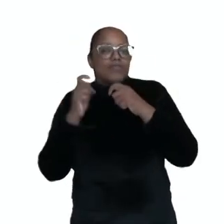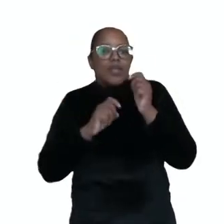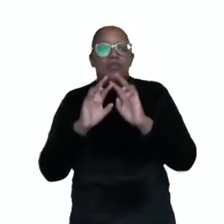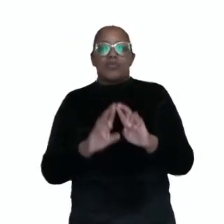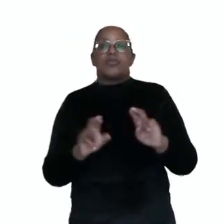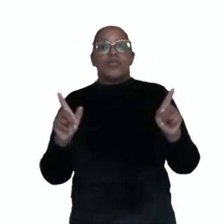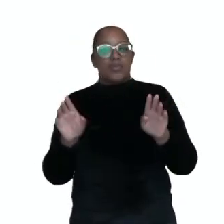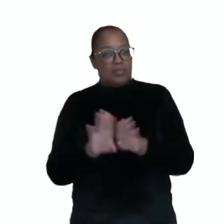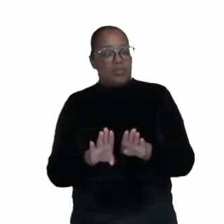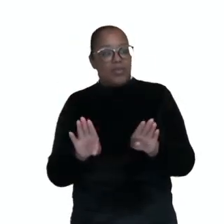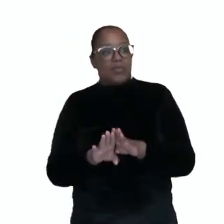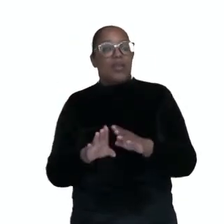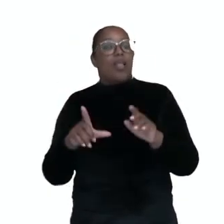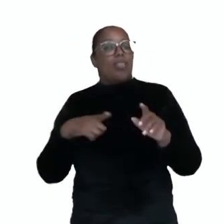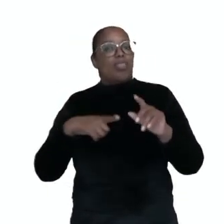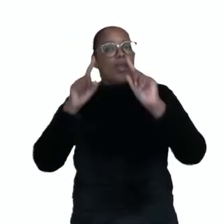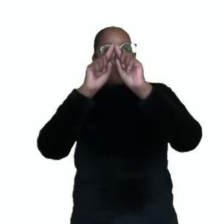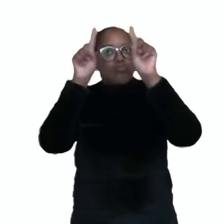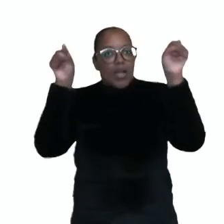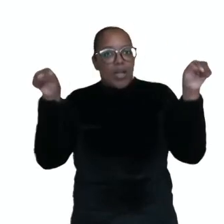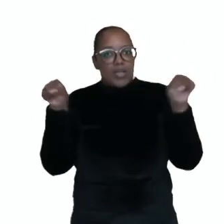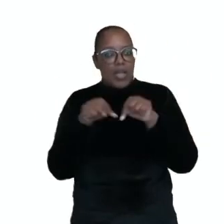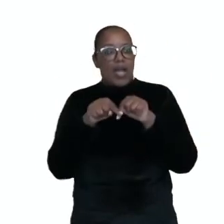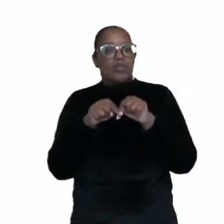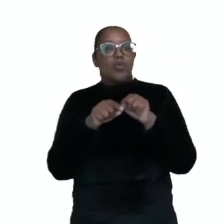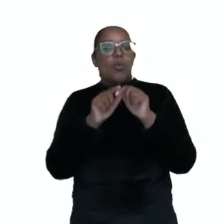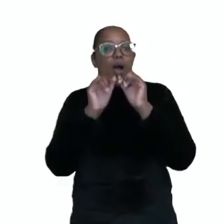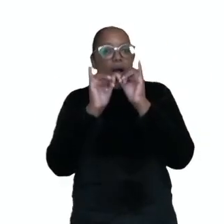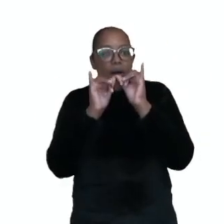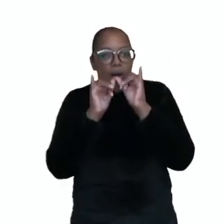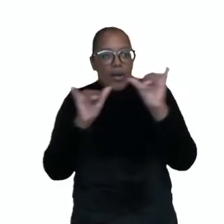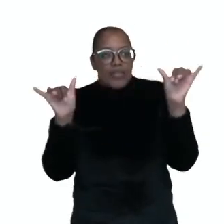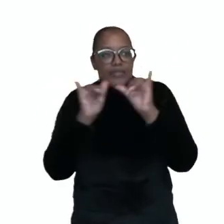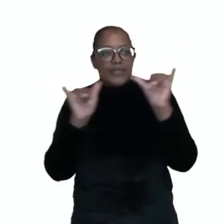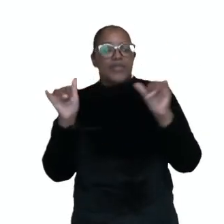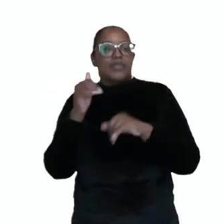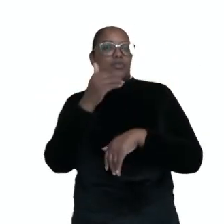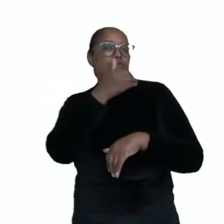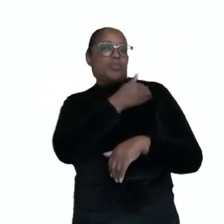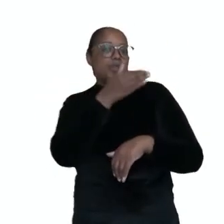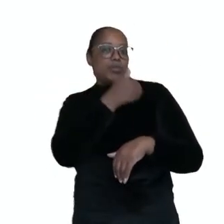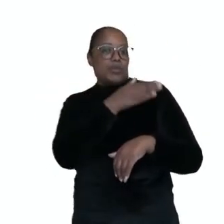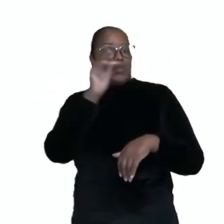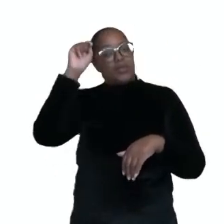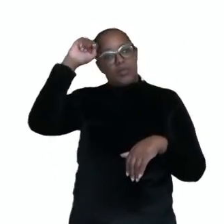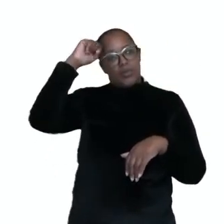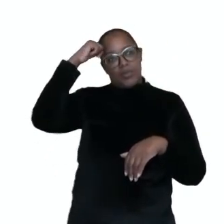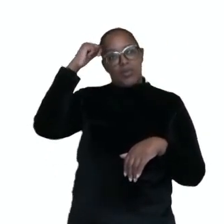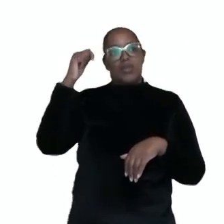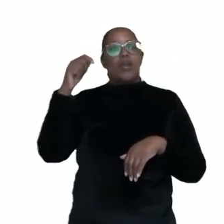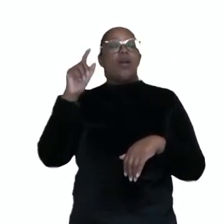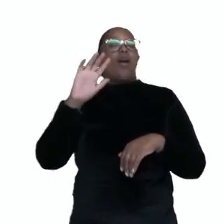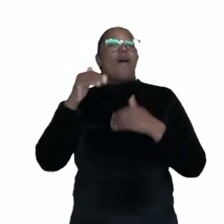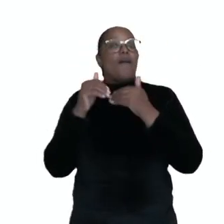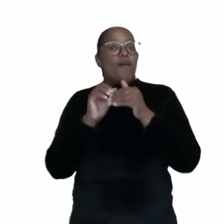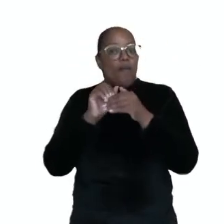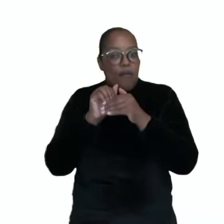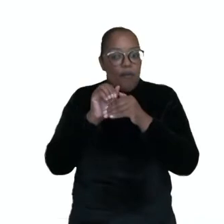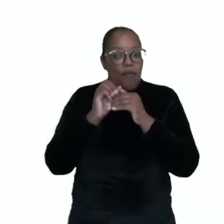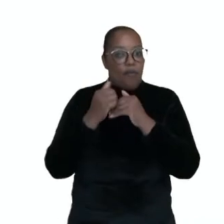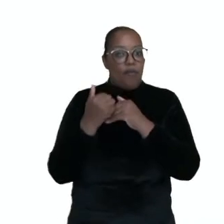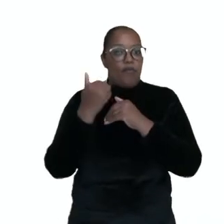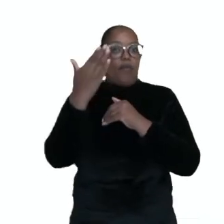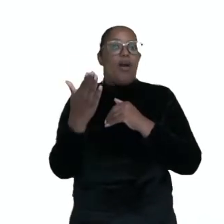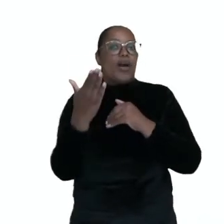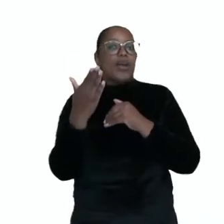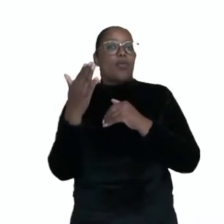só, a gente vê um cartaz com uma mensagem racista que tá lá em Portugal, né? Fora com os pretos, né? Então,